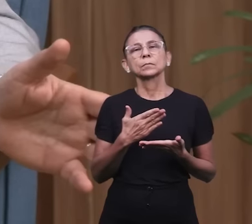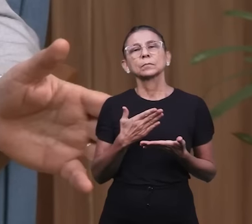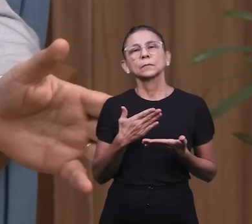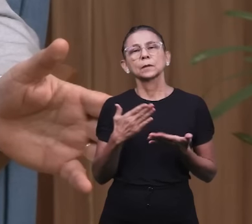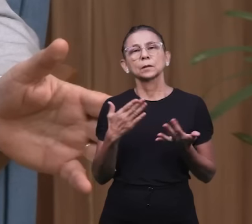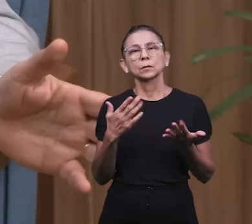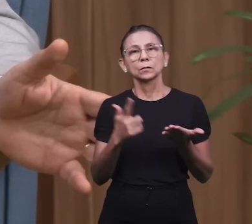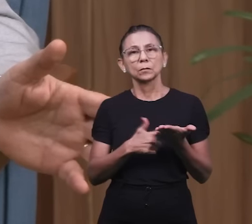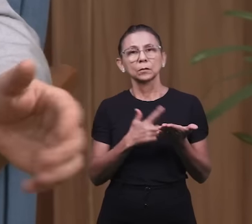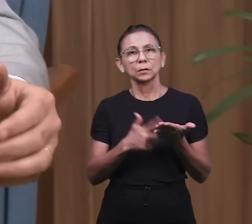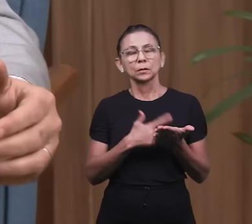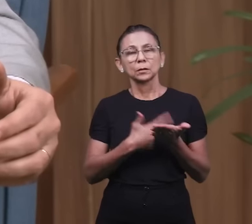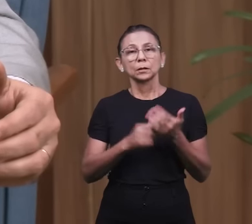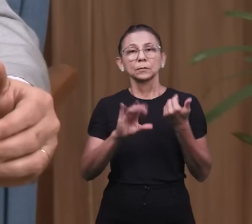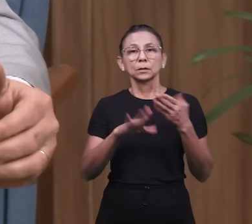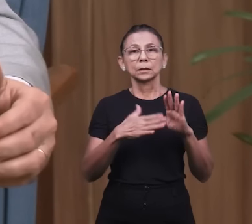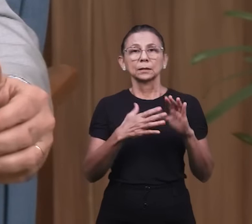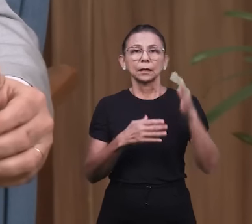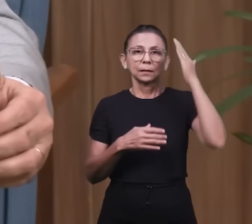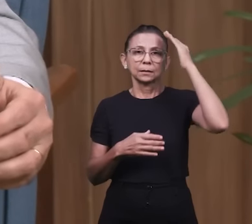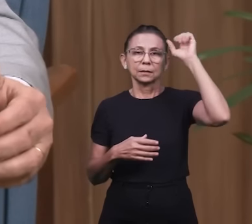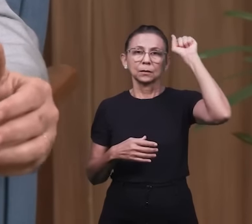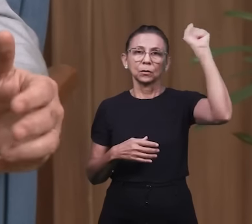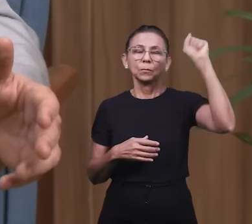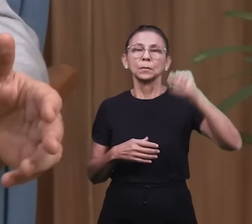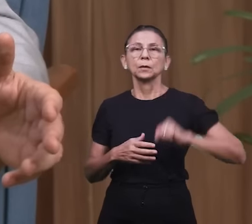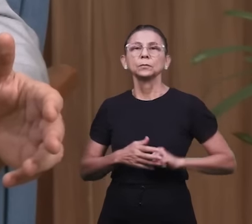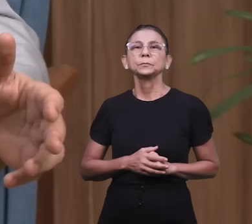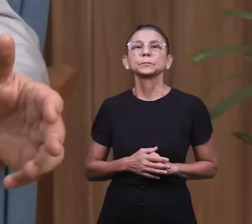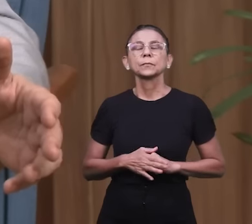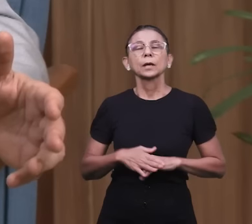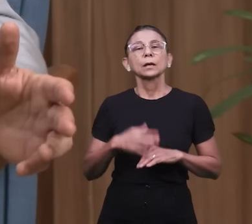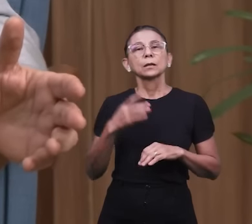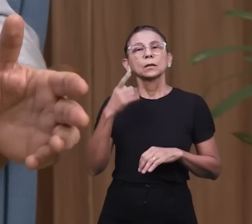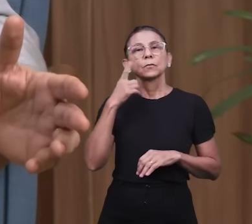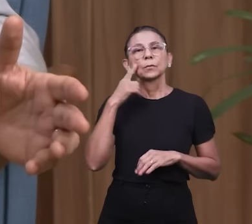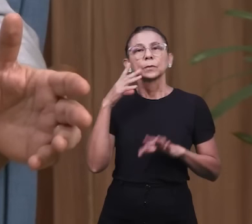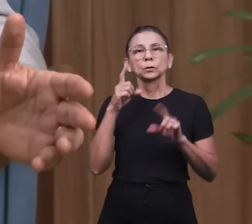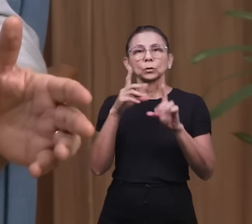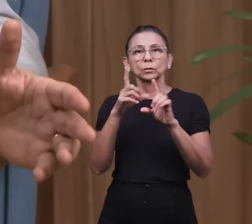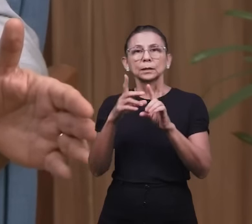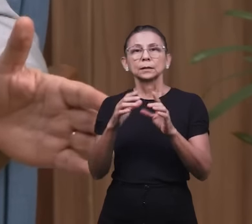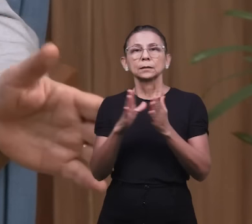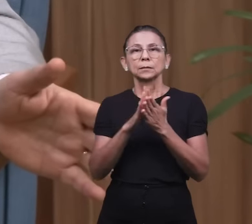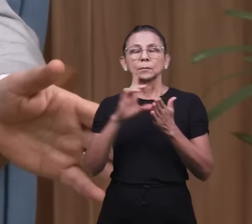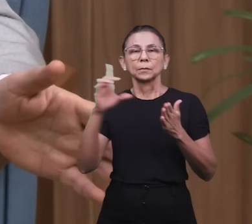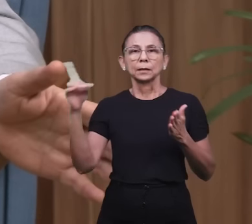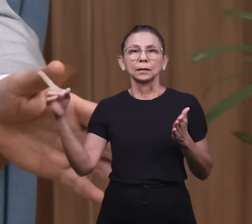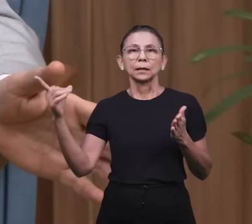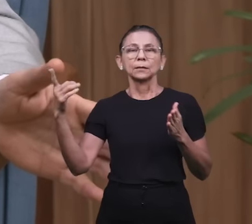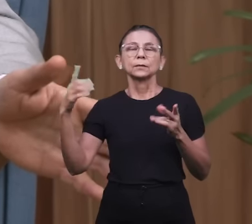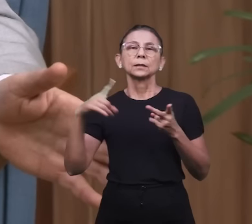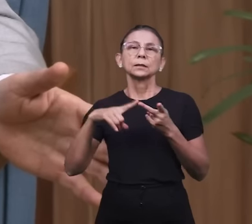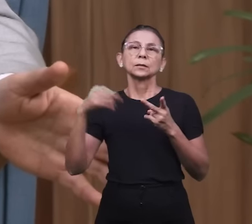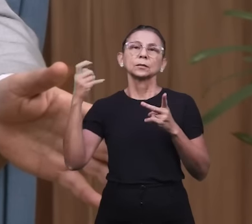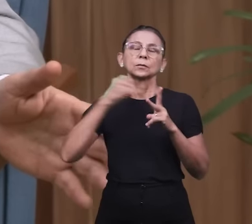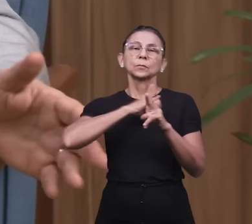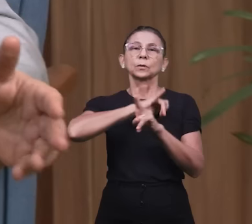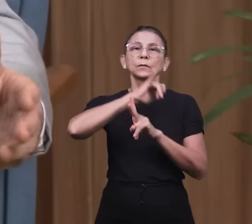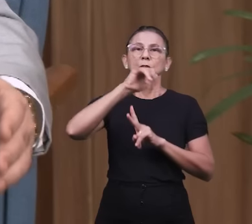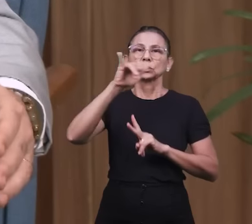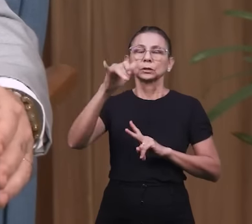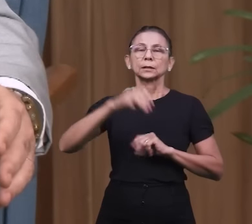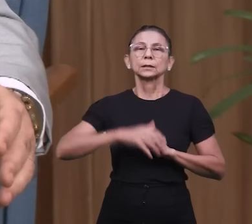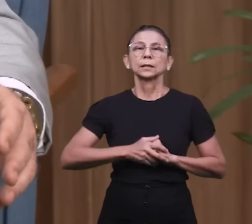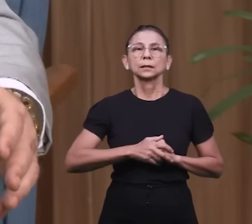Cantares de Salomão a importância da doutrina da palavra e a aplicação Profética da saída do povo do Egito